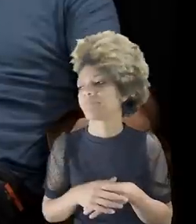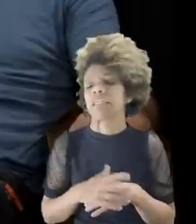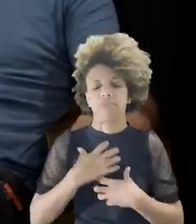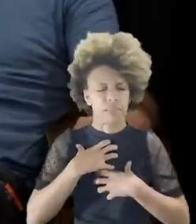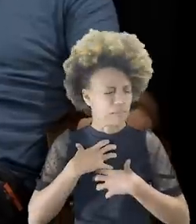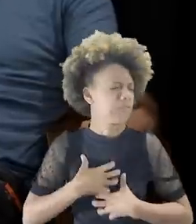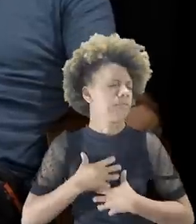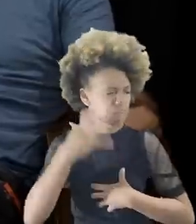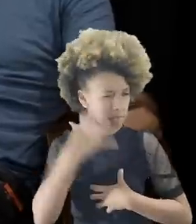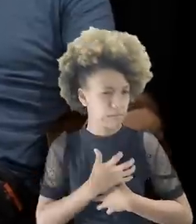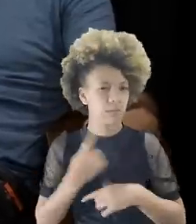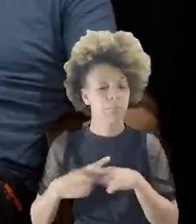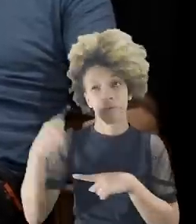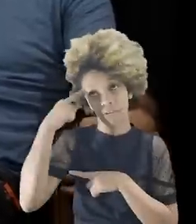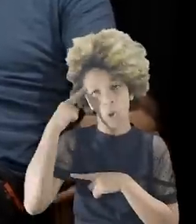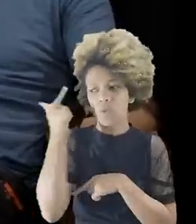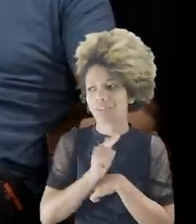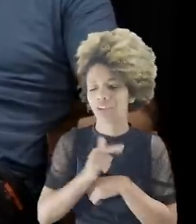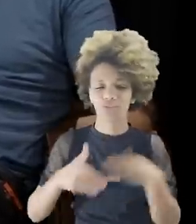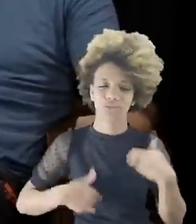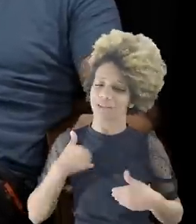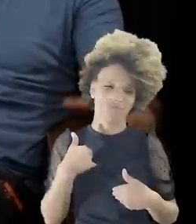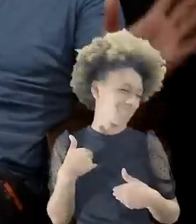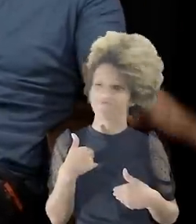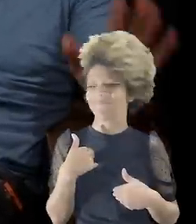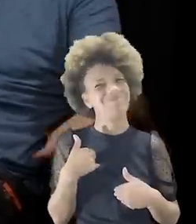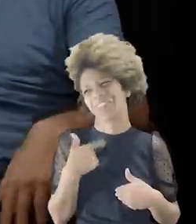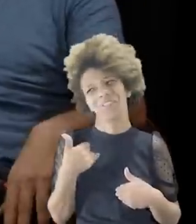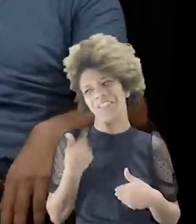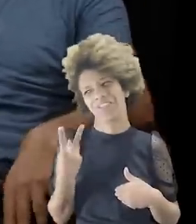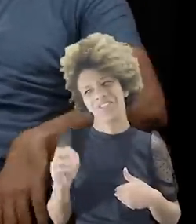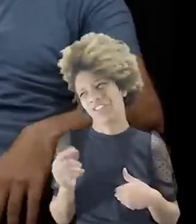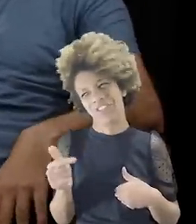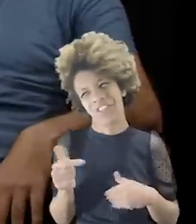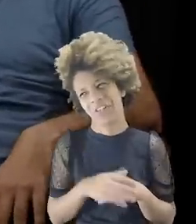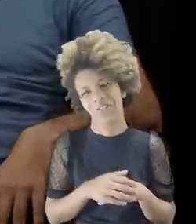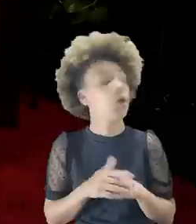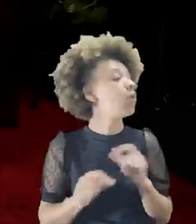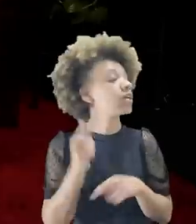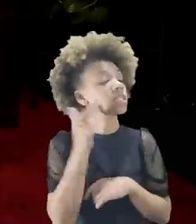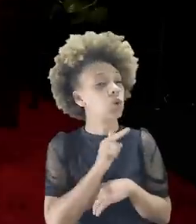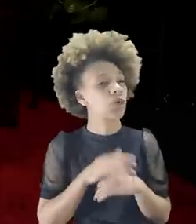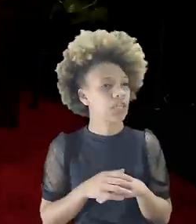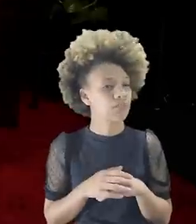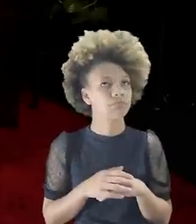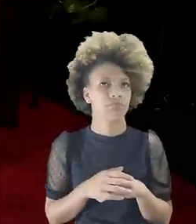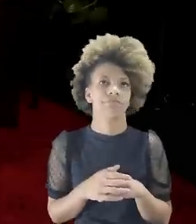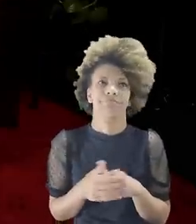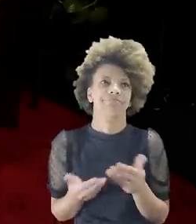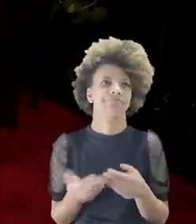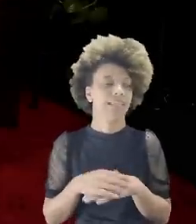fica irritado porque a cabeça fala você consegue fazer isso O Corpo Fala amigão você não tem mais 20 anos por que que você não consegue fazer